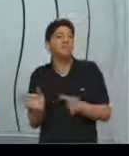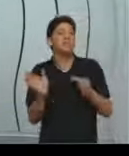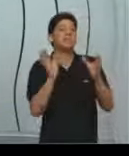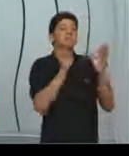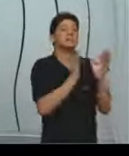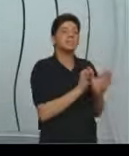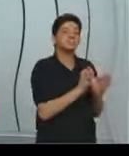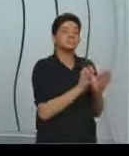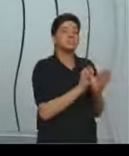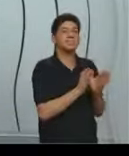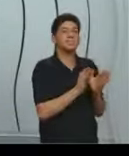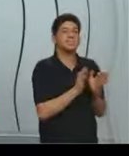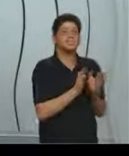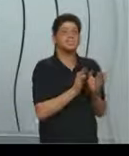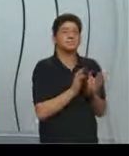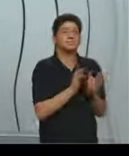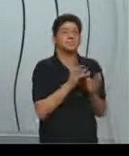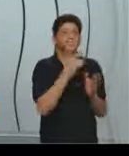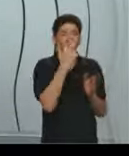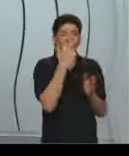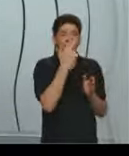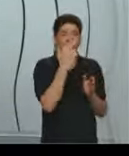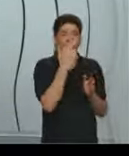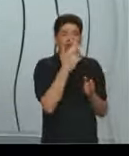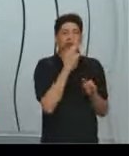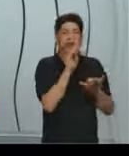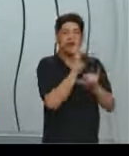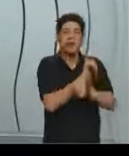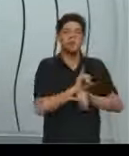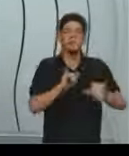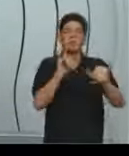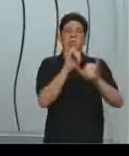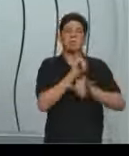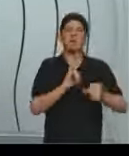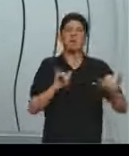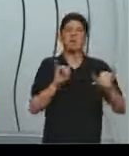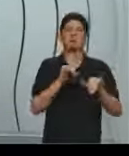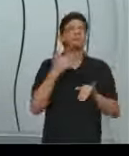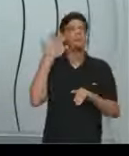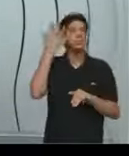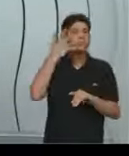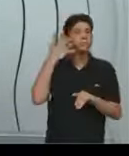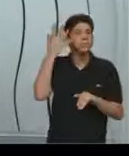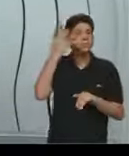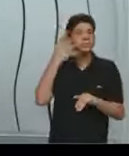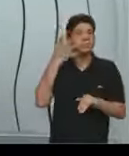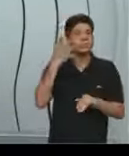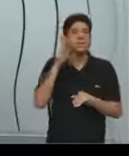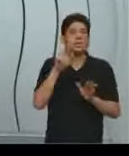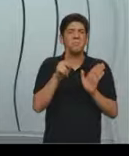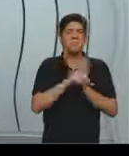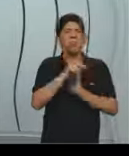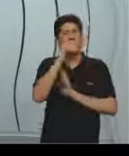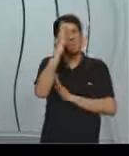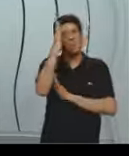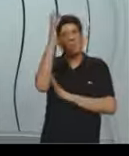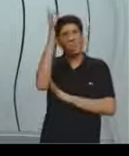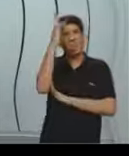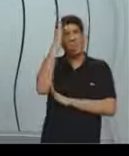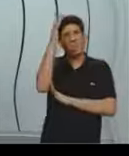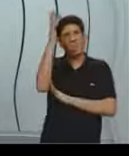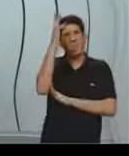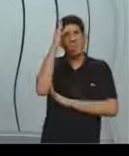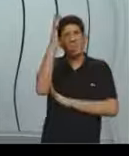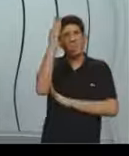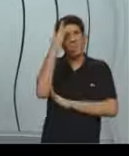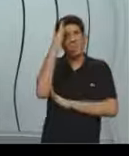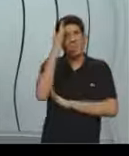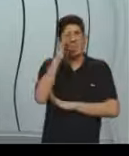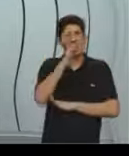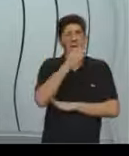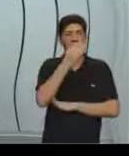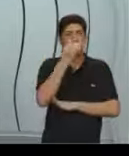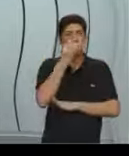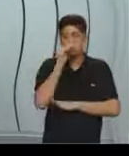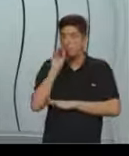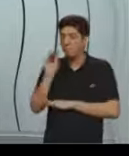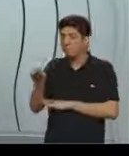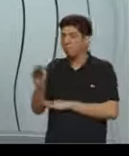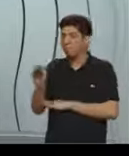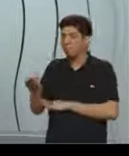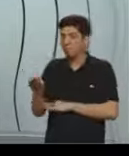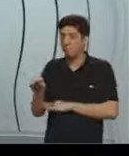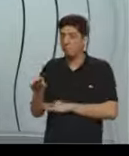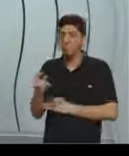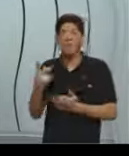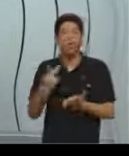fazendo as propagandas em discursos muito mais ideológicos que objetivos e aí o que acontece a pessoa